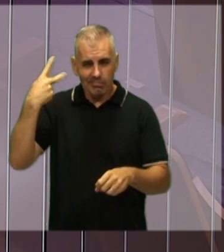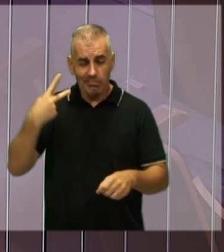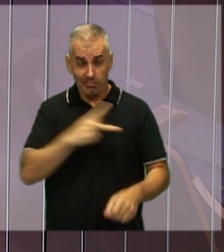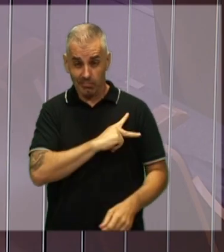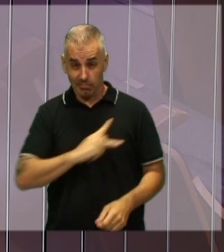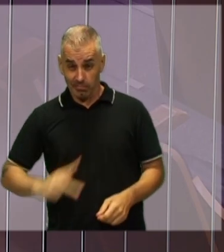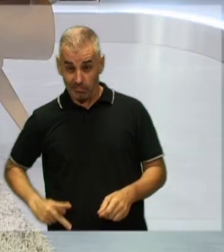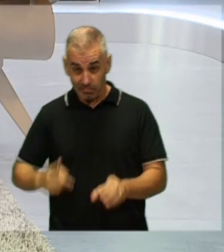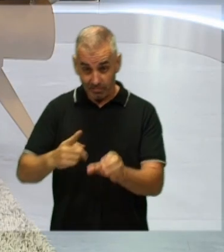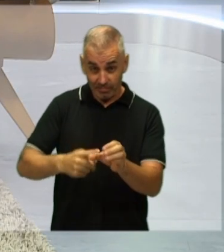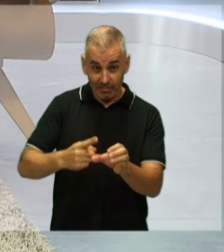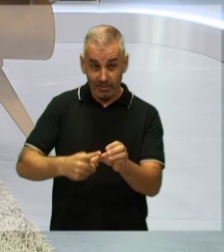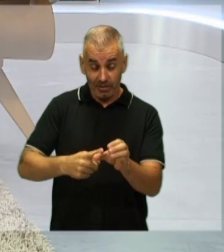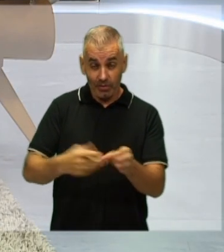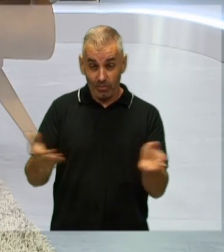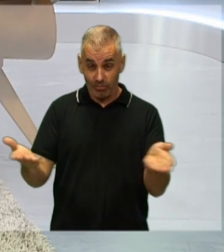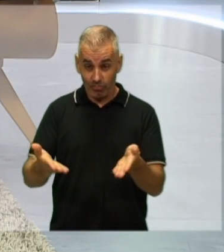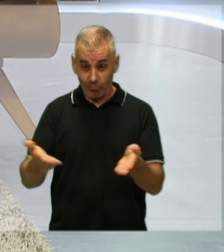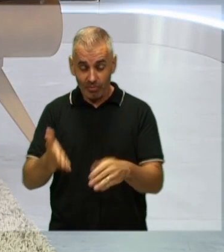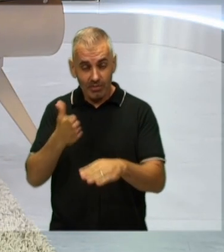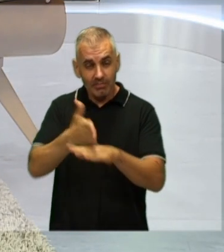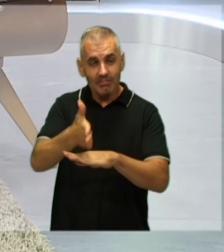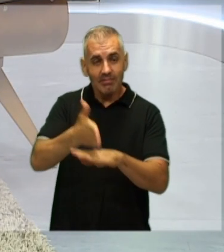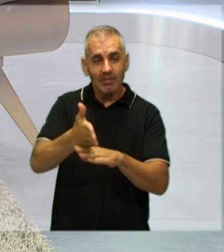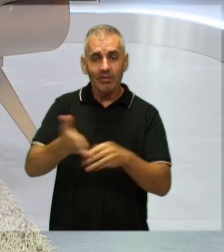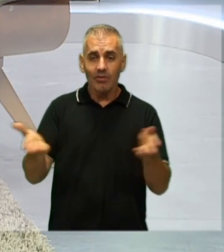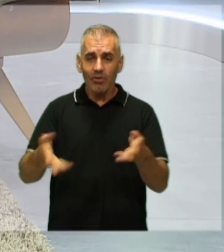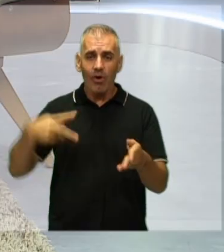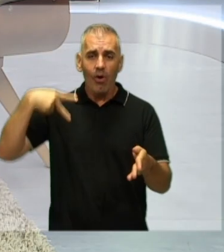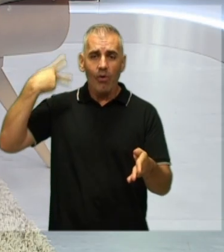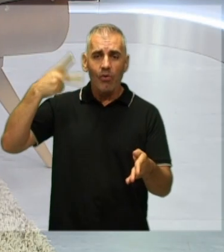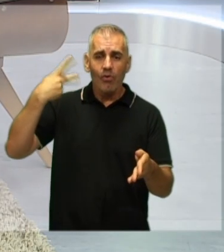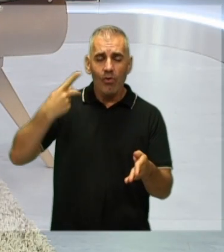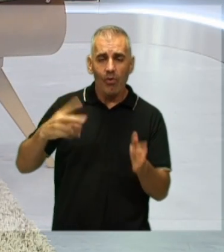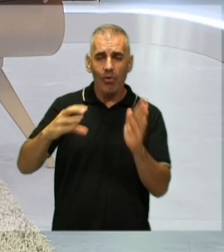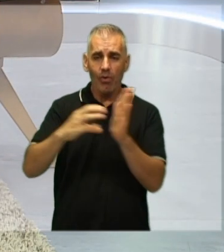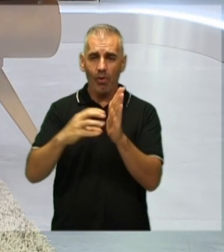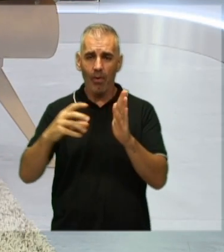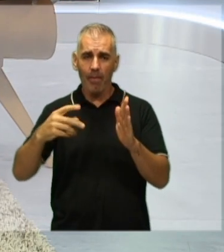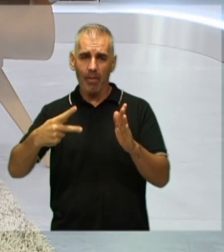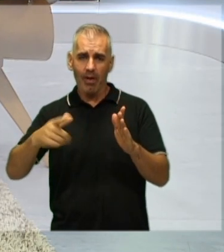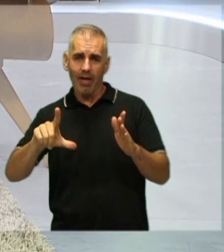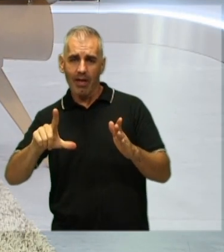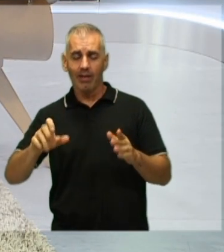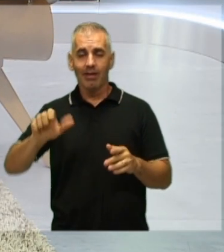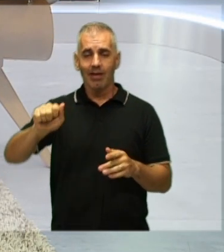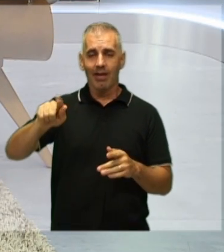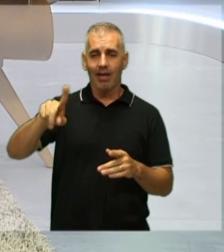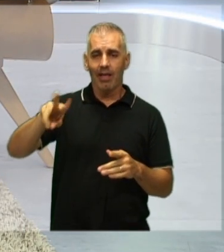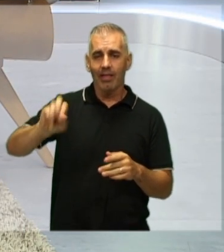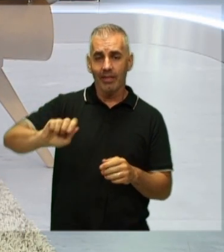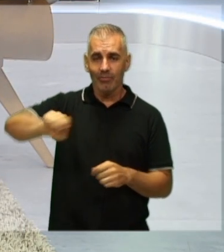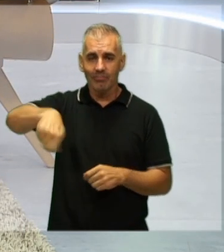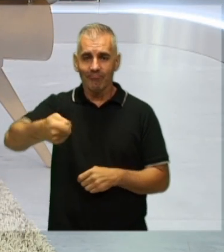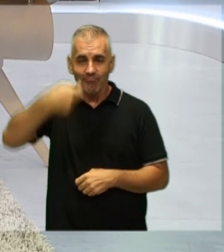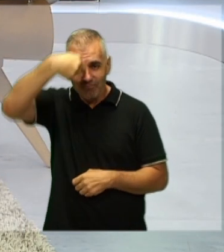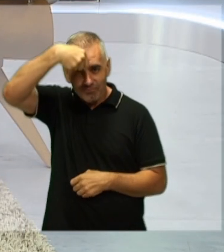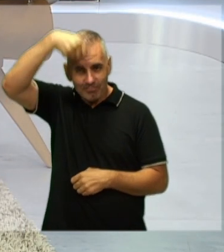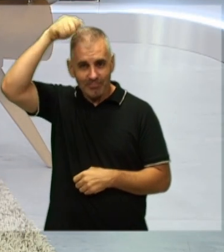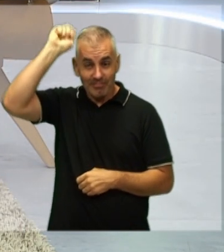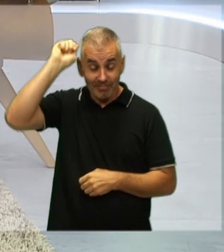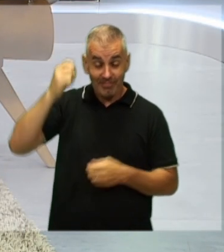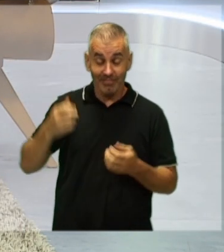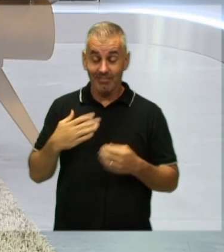da cidade. E hoje participa conosco o vereador do PL, Adão Bittencourt. Vereador, um prazer